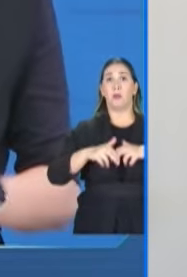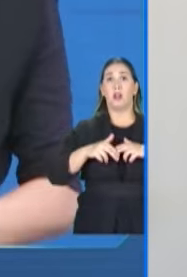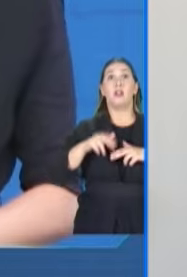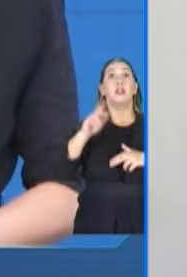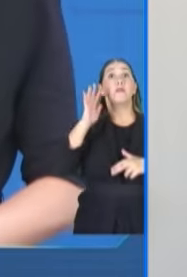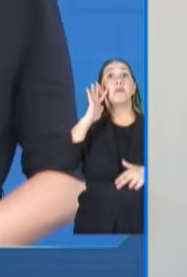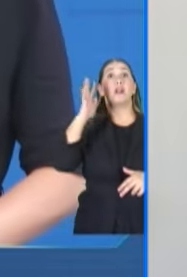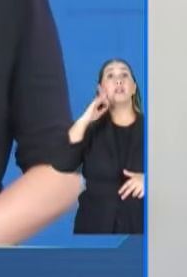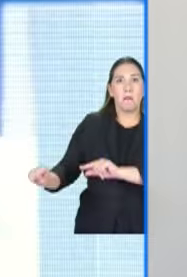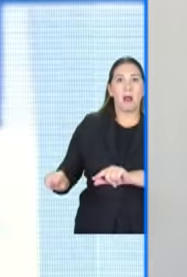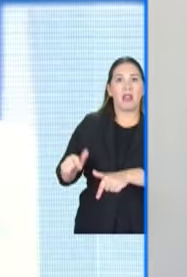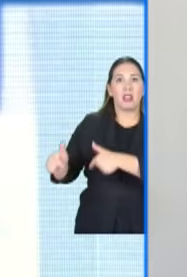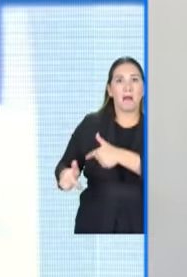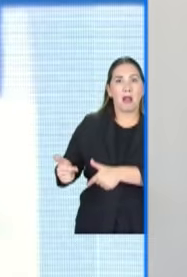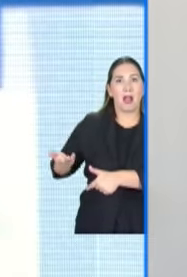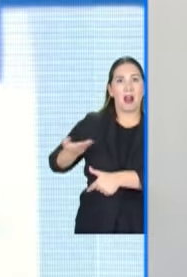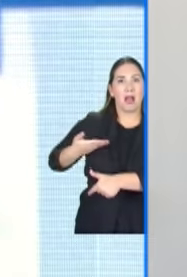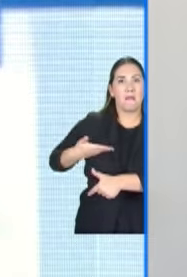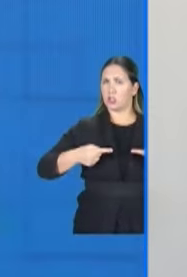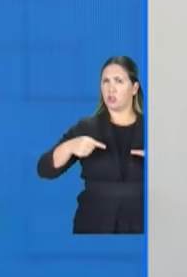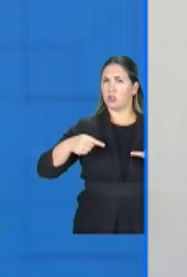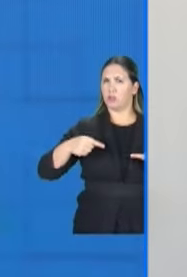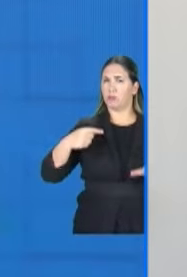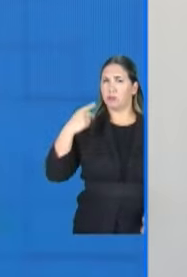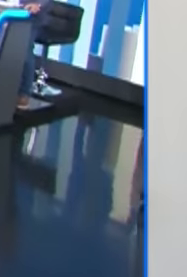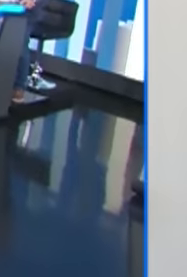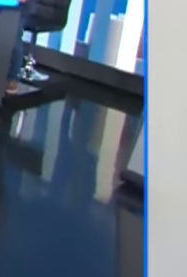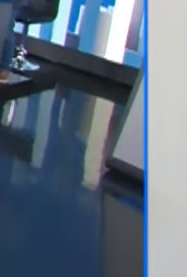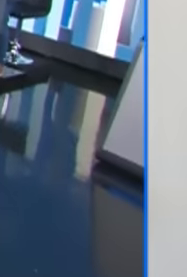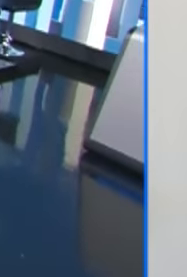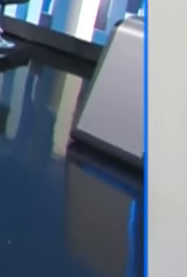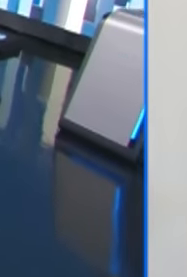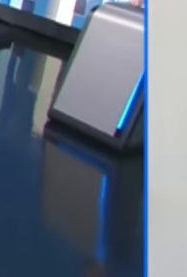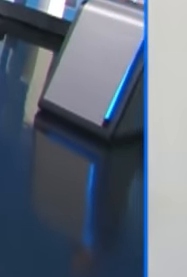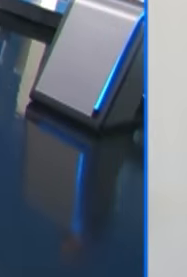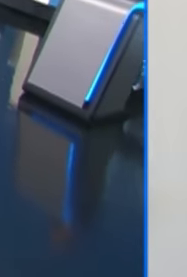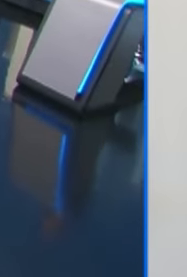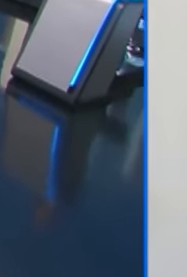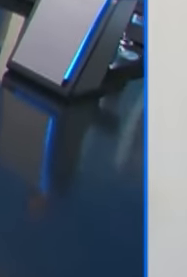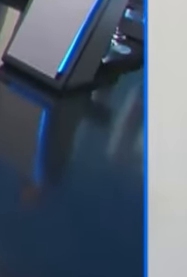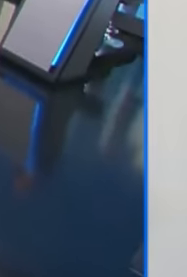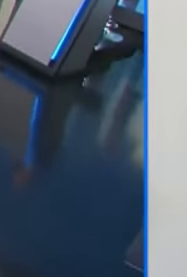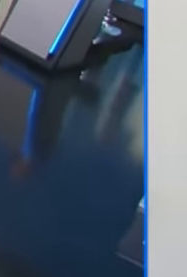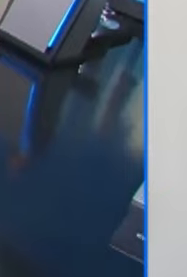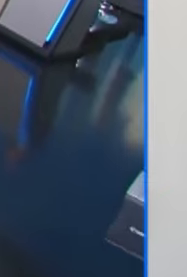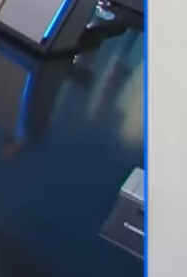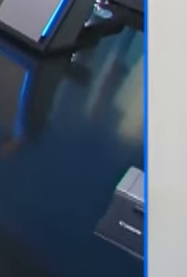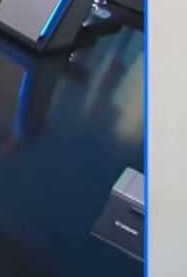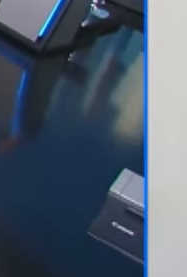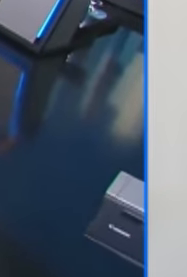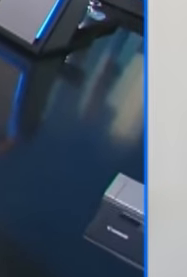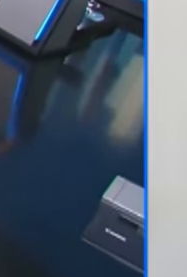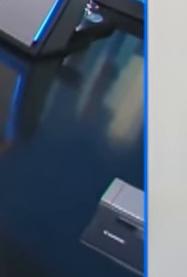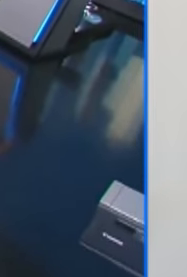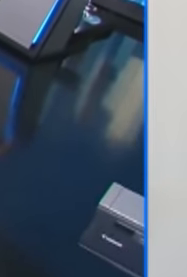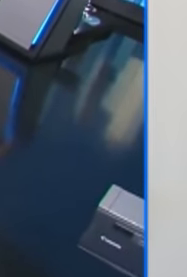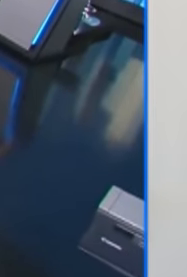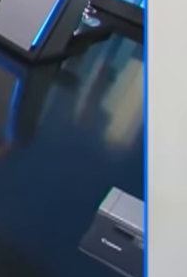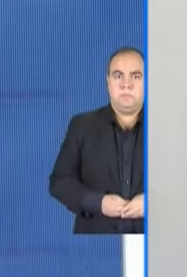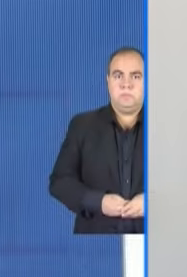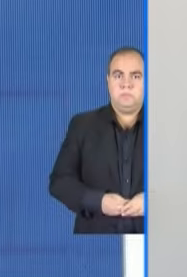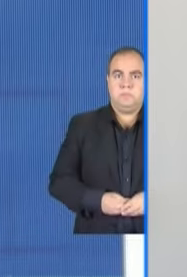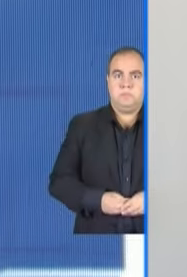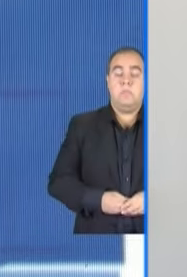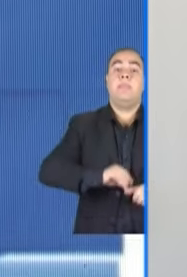confirma o que estava na Quest, né? O Datafolha, assim como a Quest também é presencial, e confirma o Nunes em primeiro